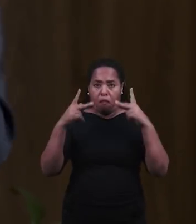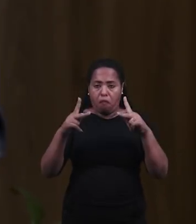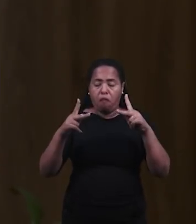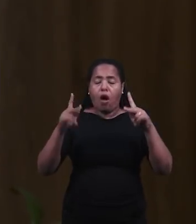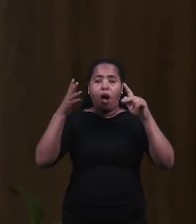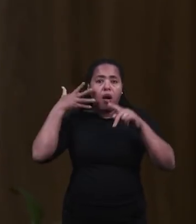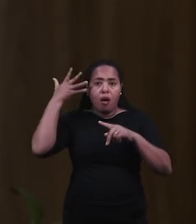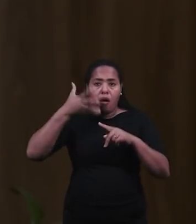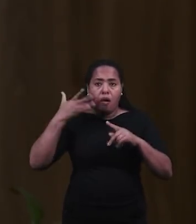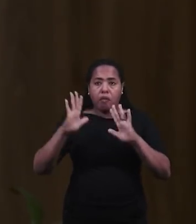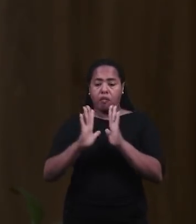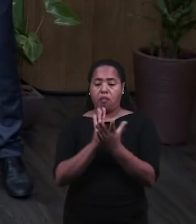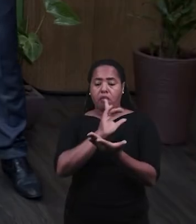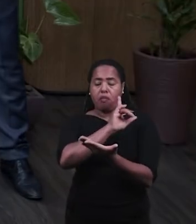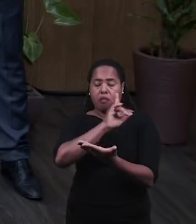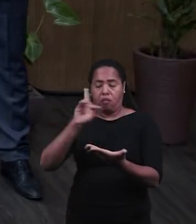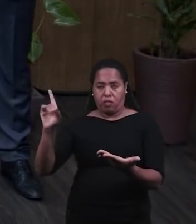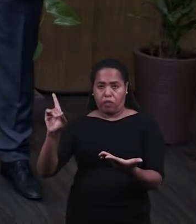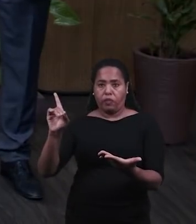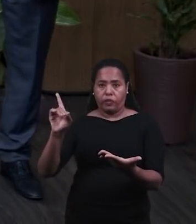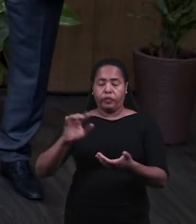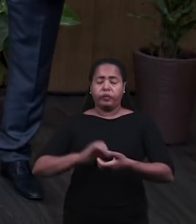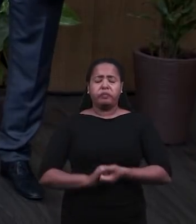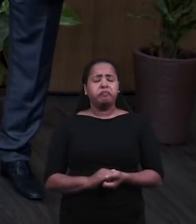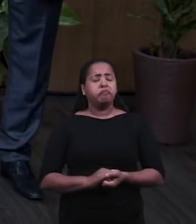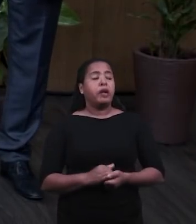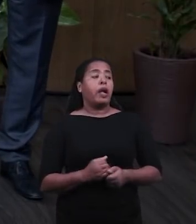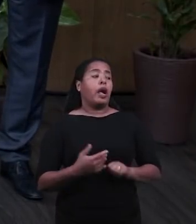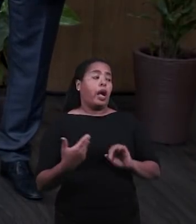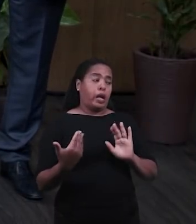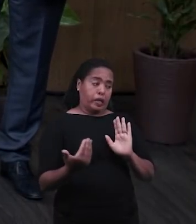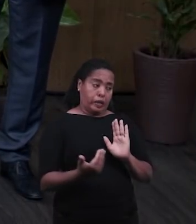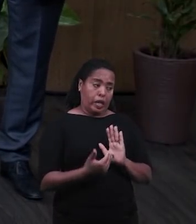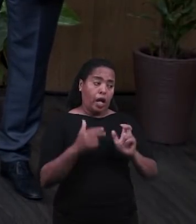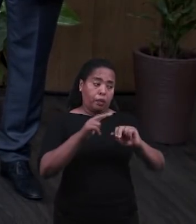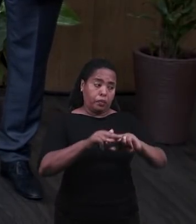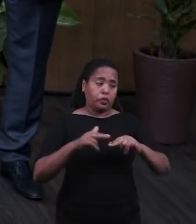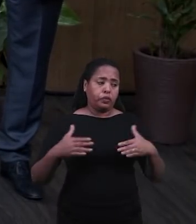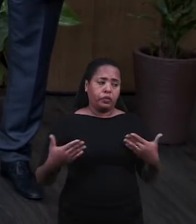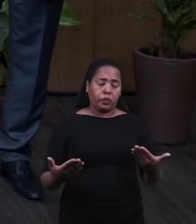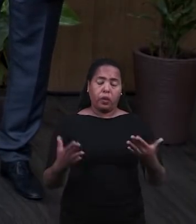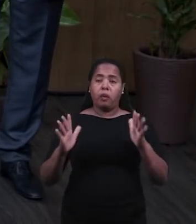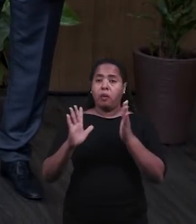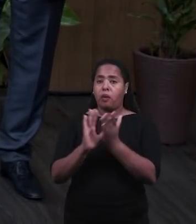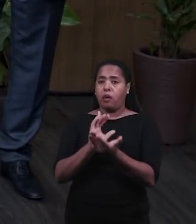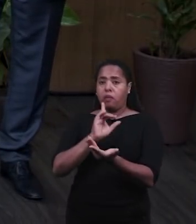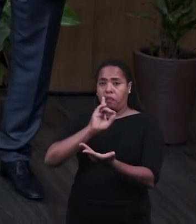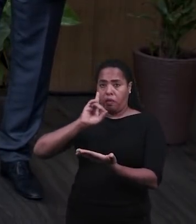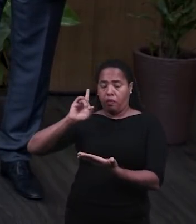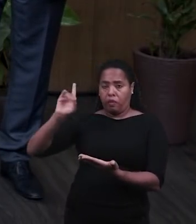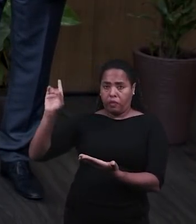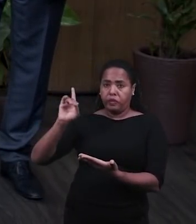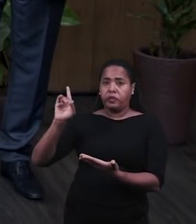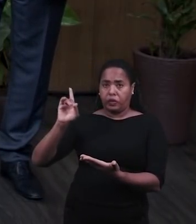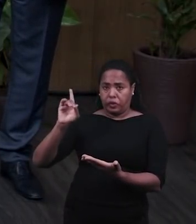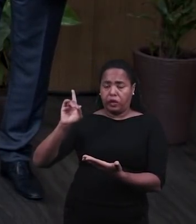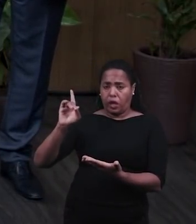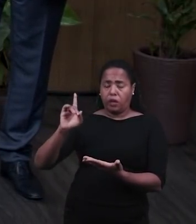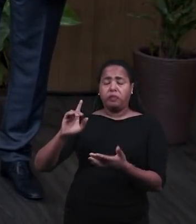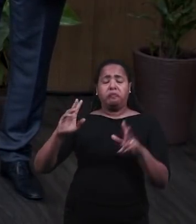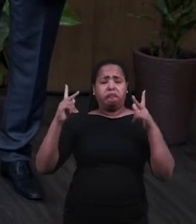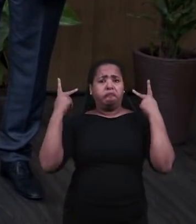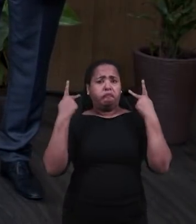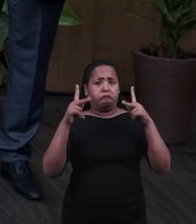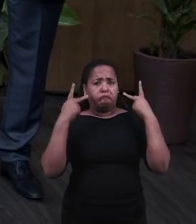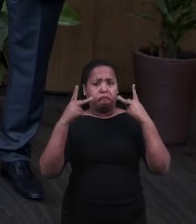da mensagem bíblica. Até porque a palavra de Deus está sendo